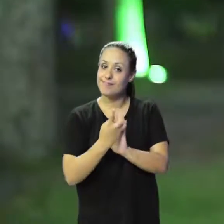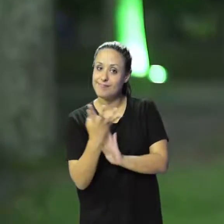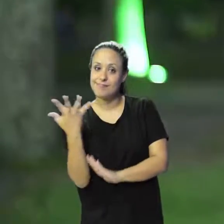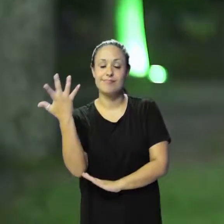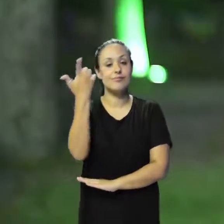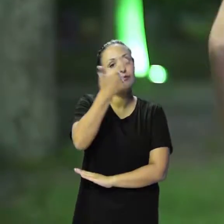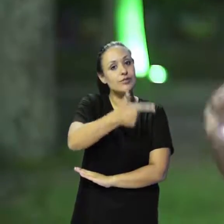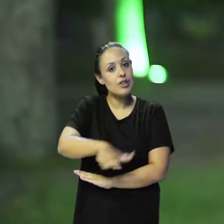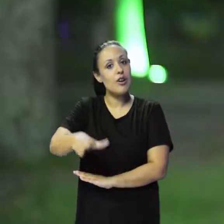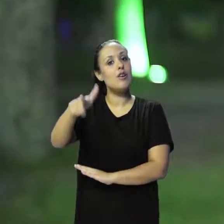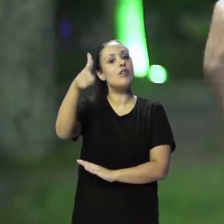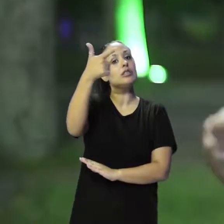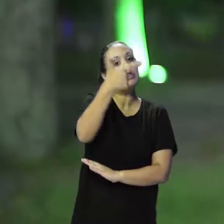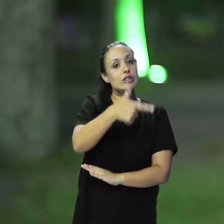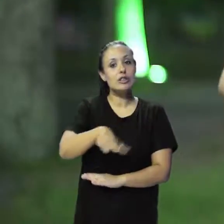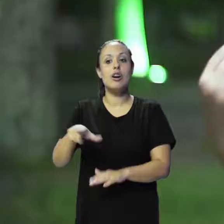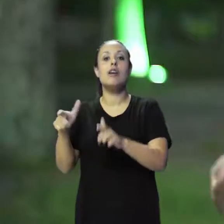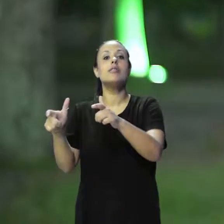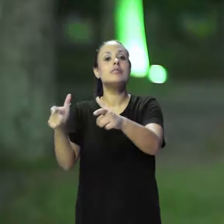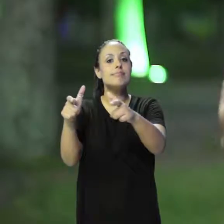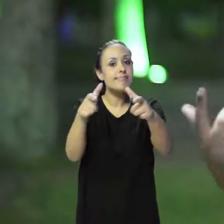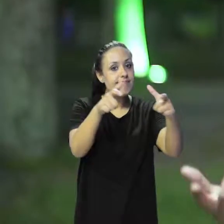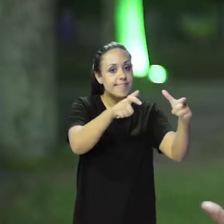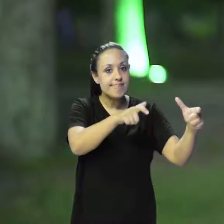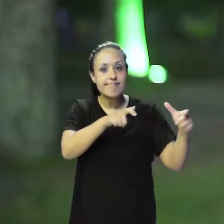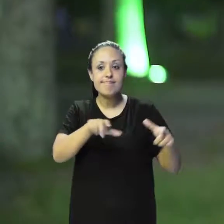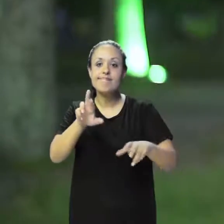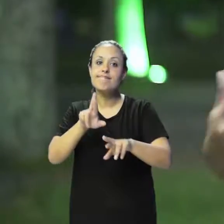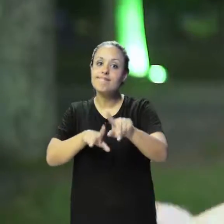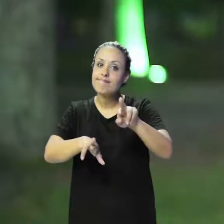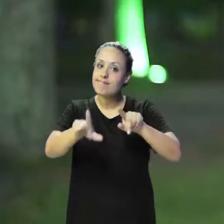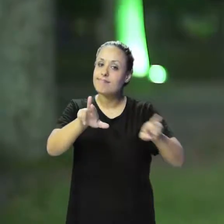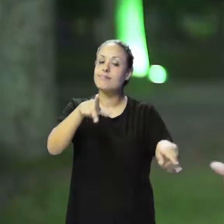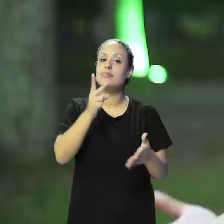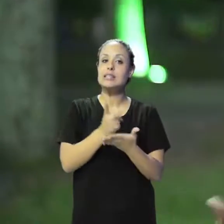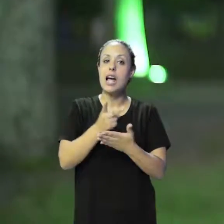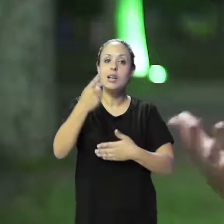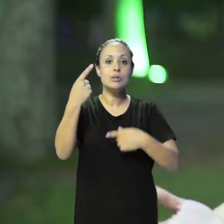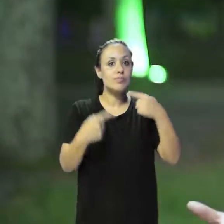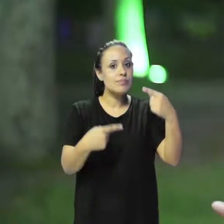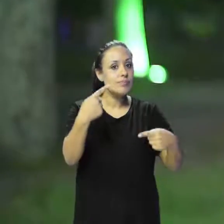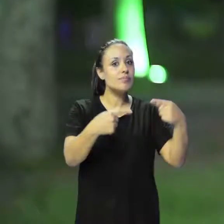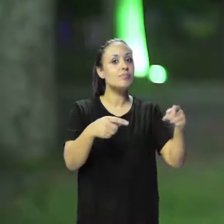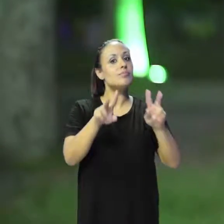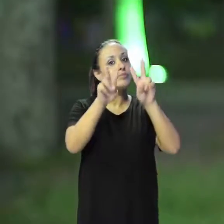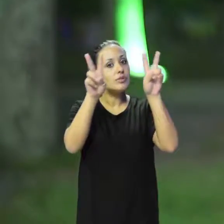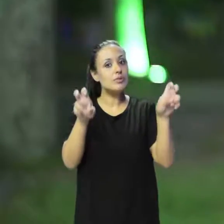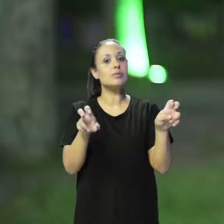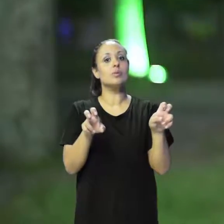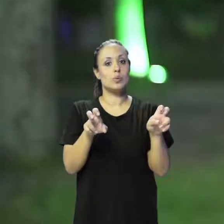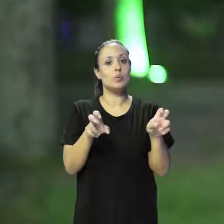ter esses debates repetitivamente, várias vezes, em diversos aspectos, espaços,